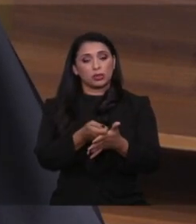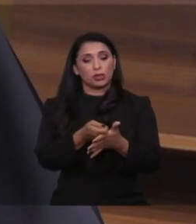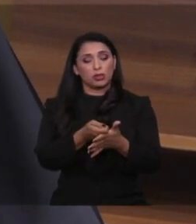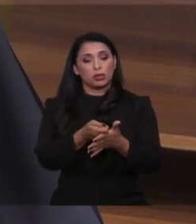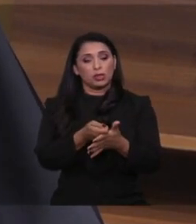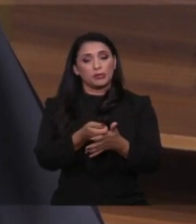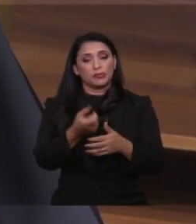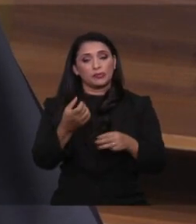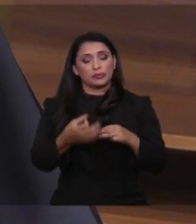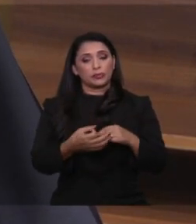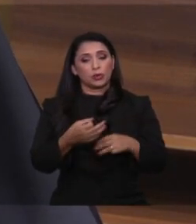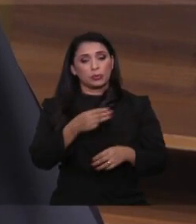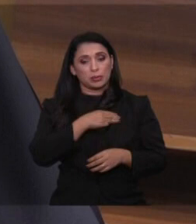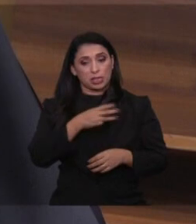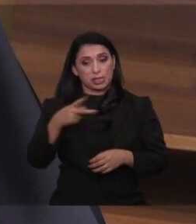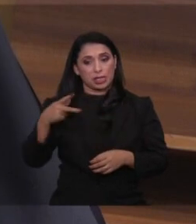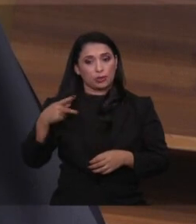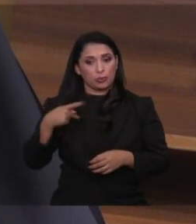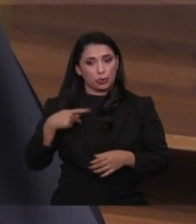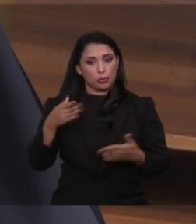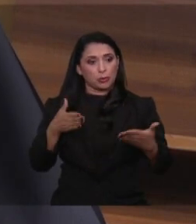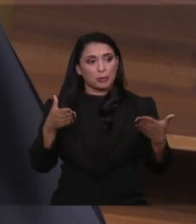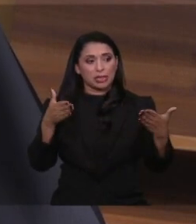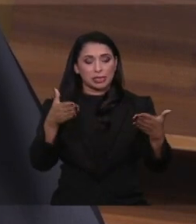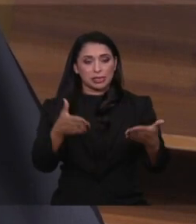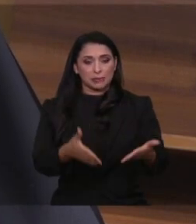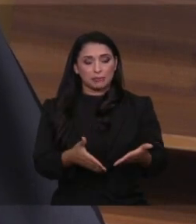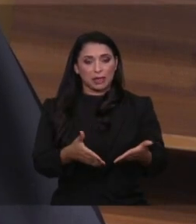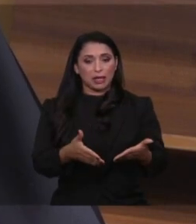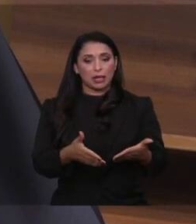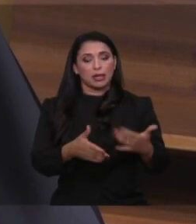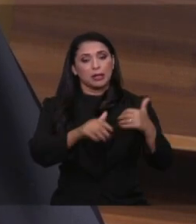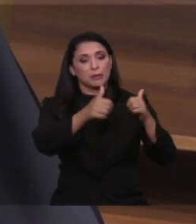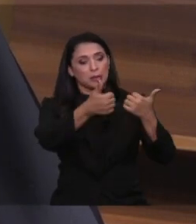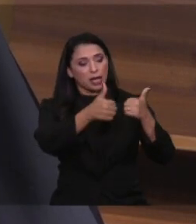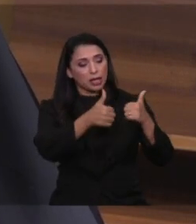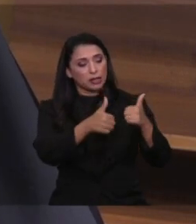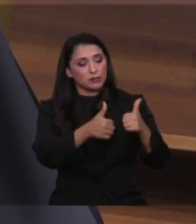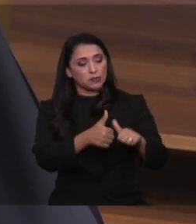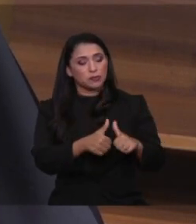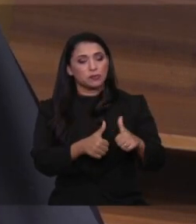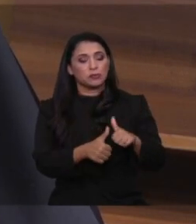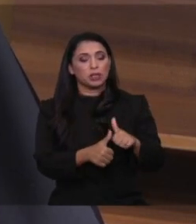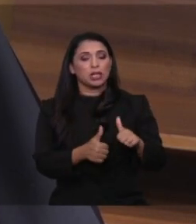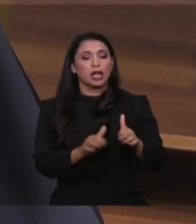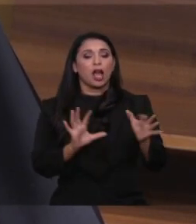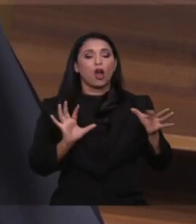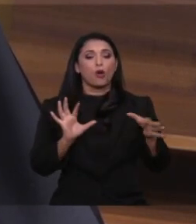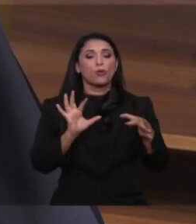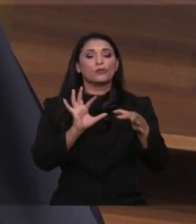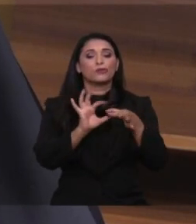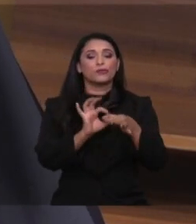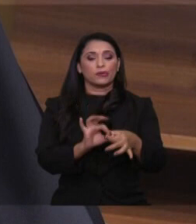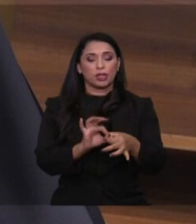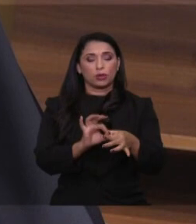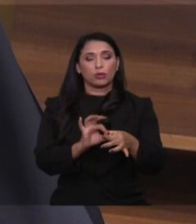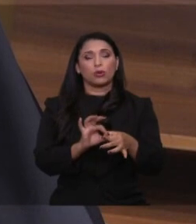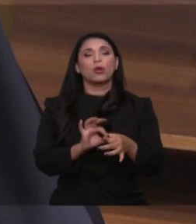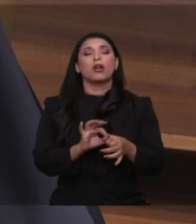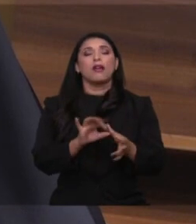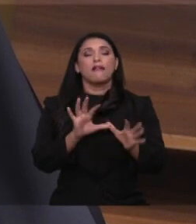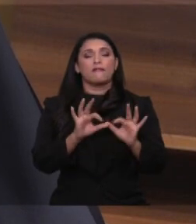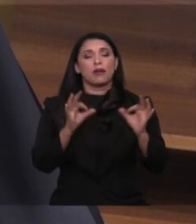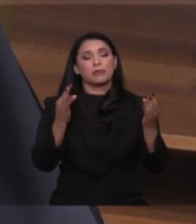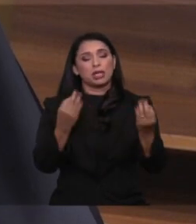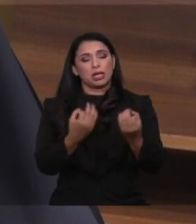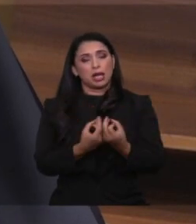do Ministério Público como curador do vínculo familiar, seja em matéria